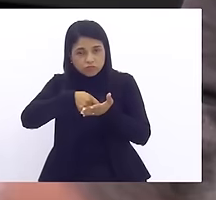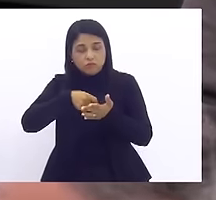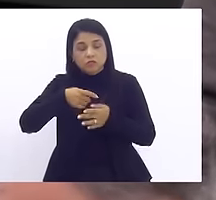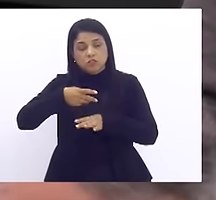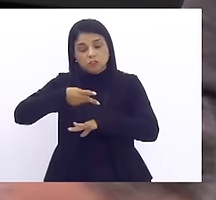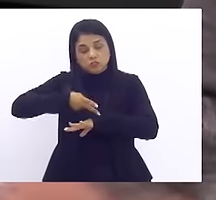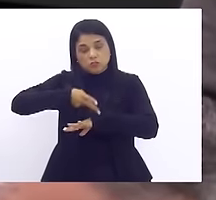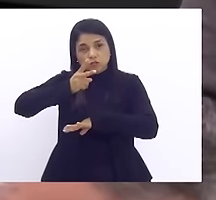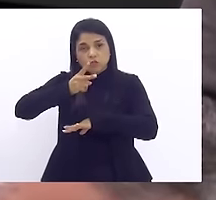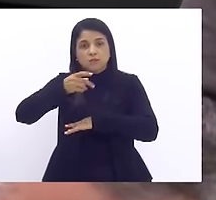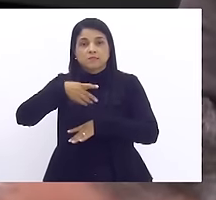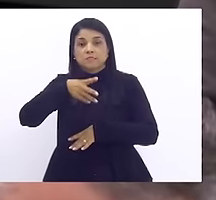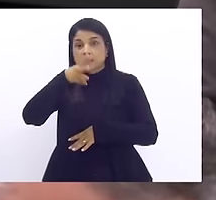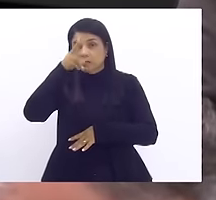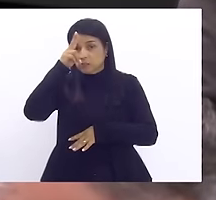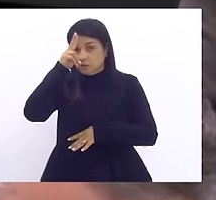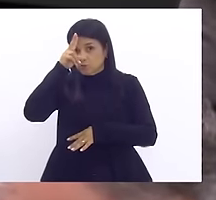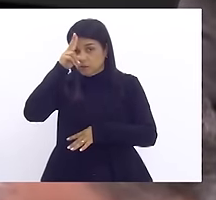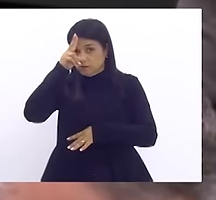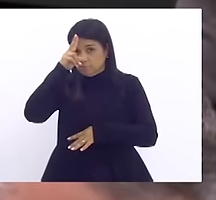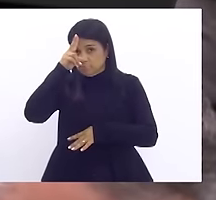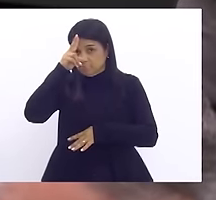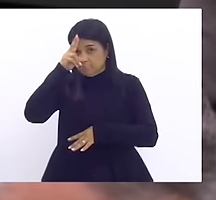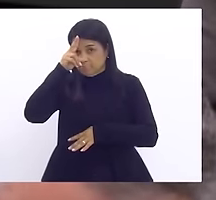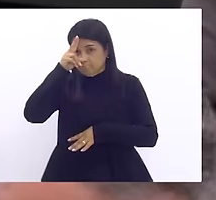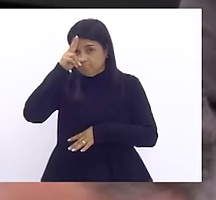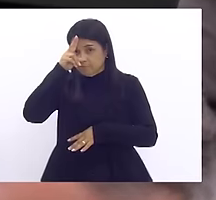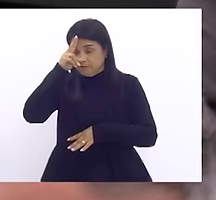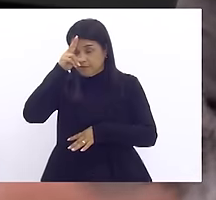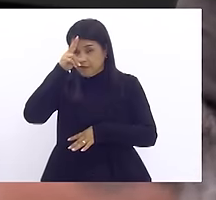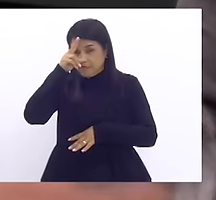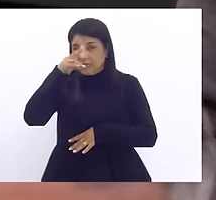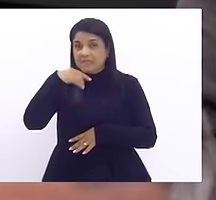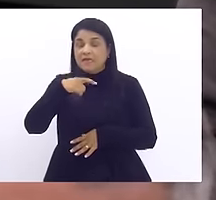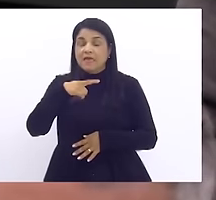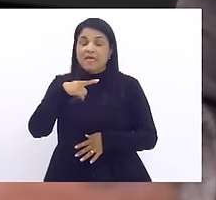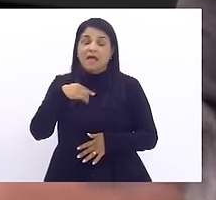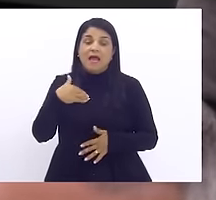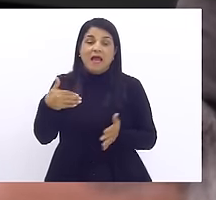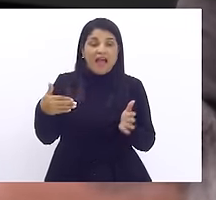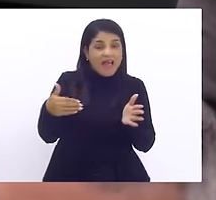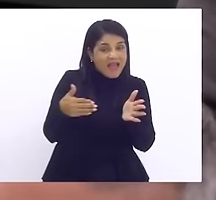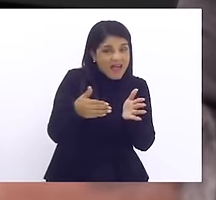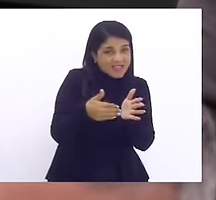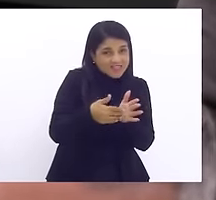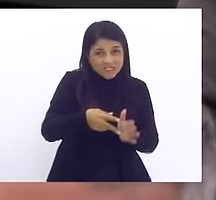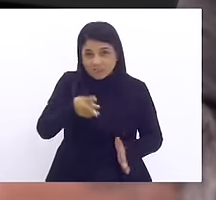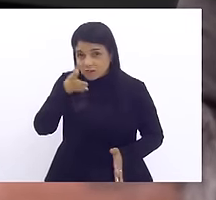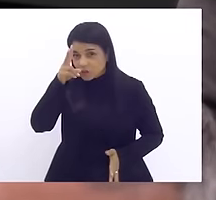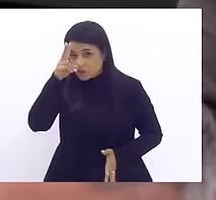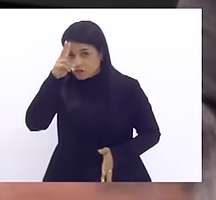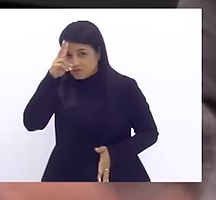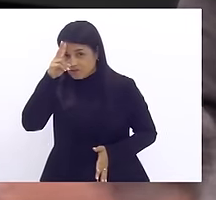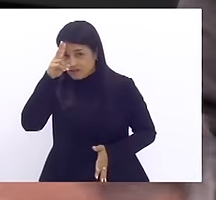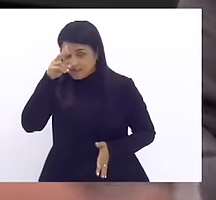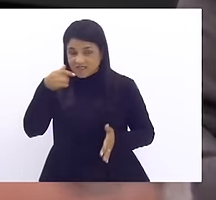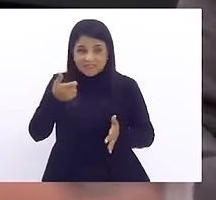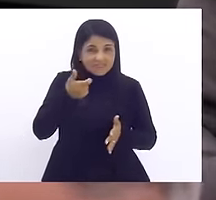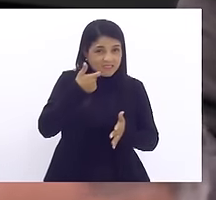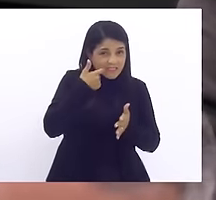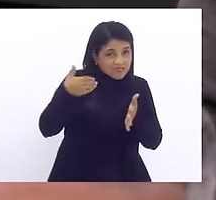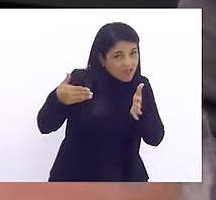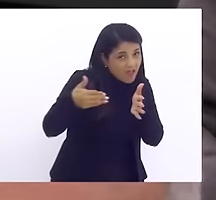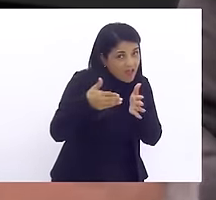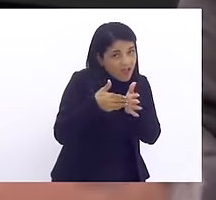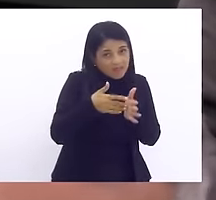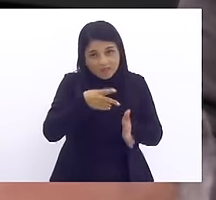da segunda-feira ele tem até a segunda-feira às 14 horas para retirar o veículo sem pagar o final de semana isso é importante que